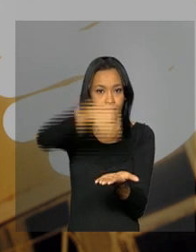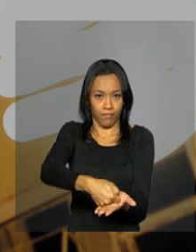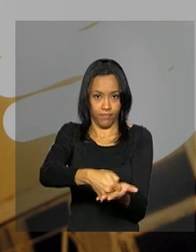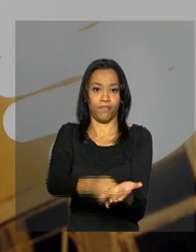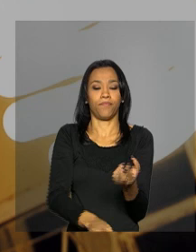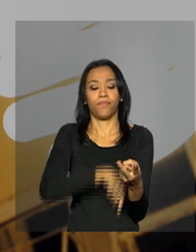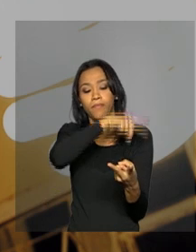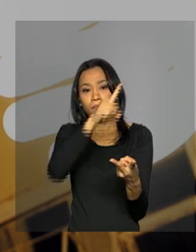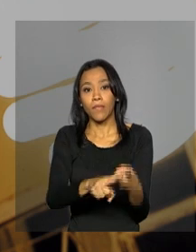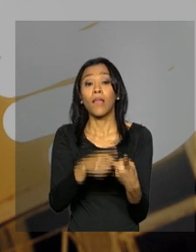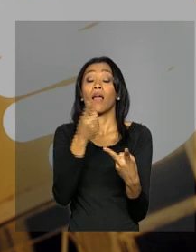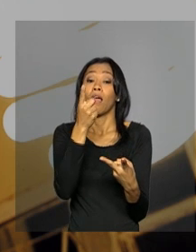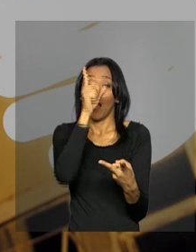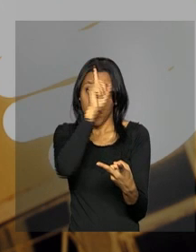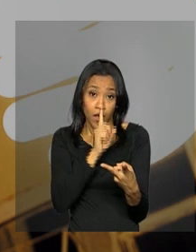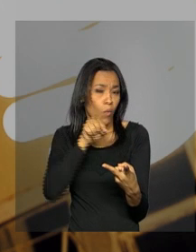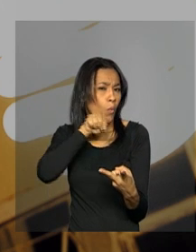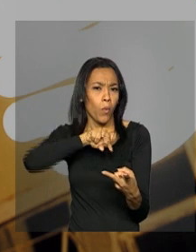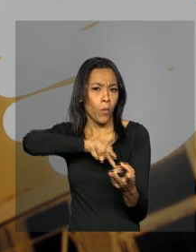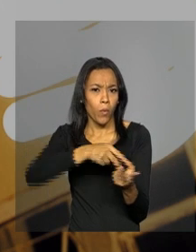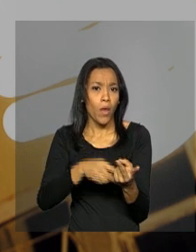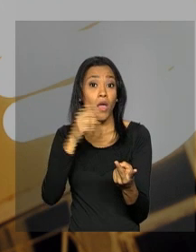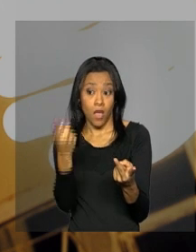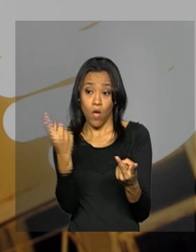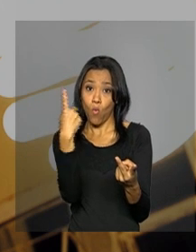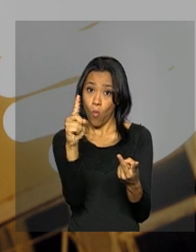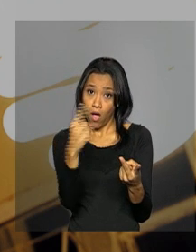kWh. Já a bandeira amarela representa